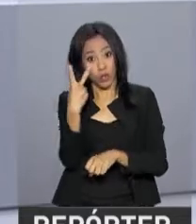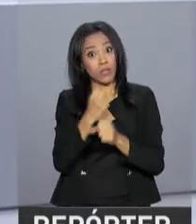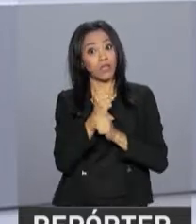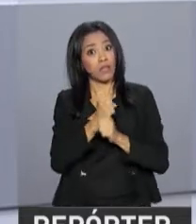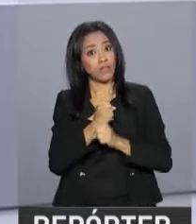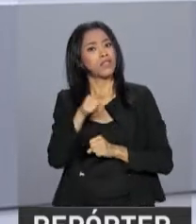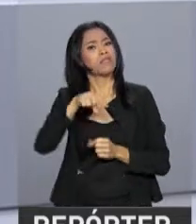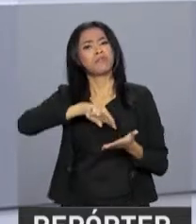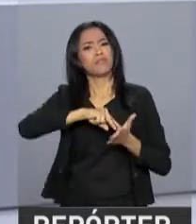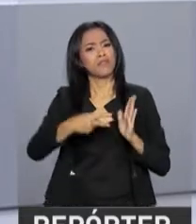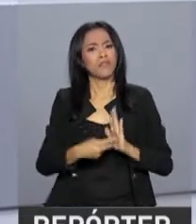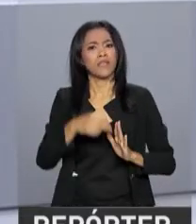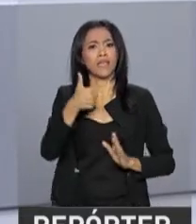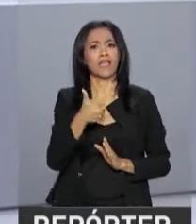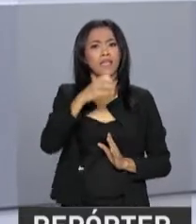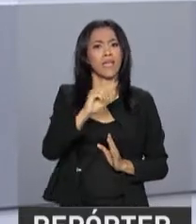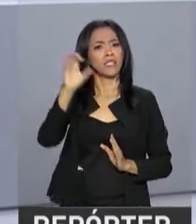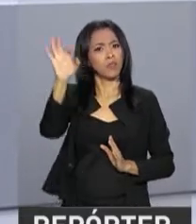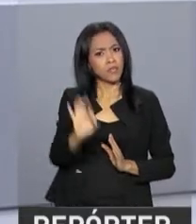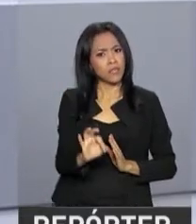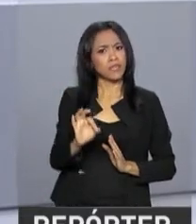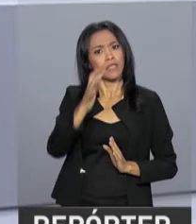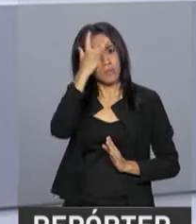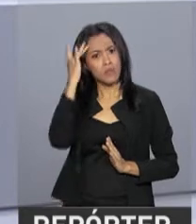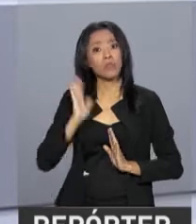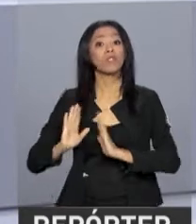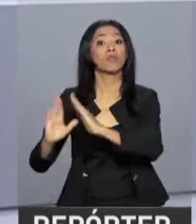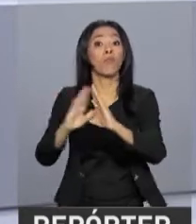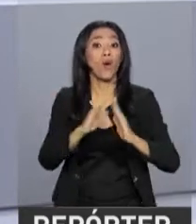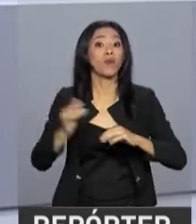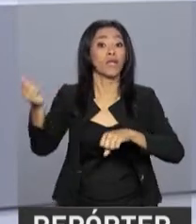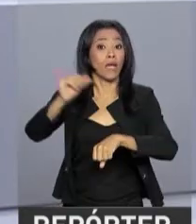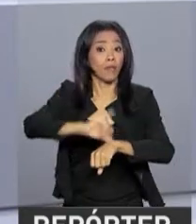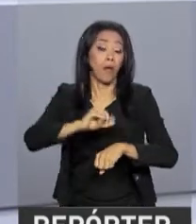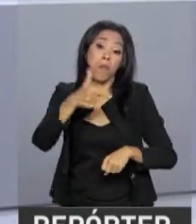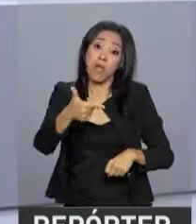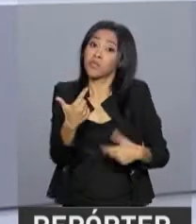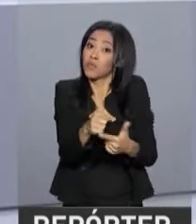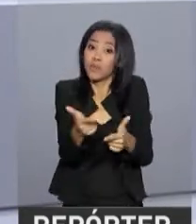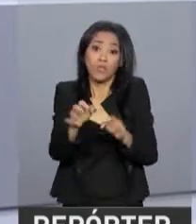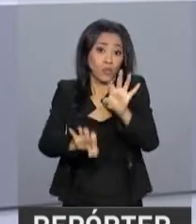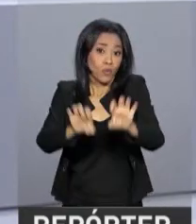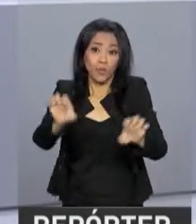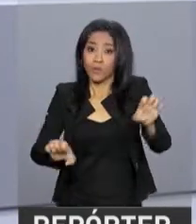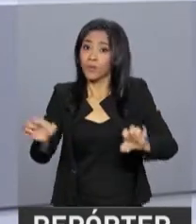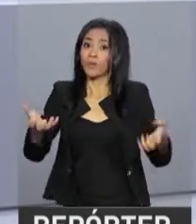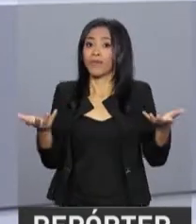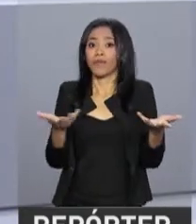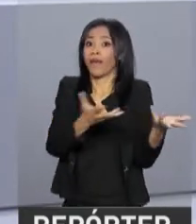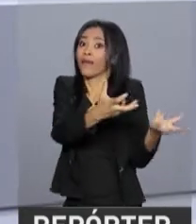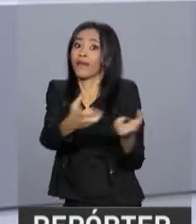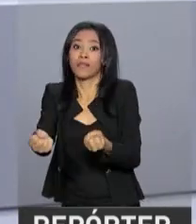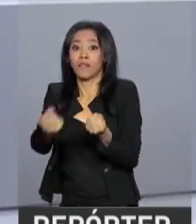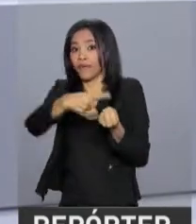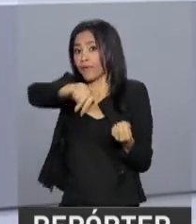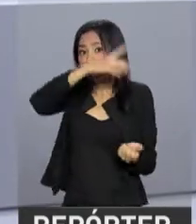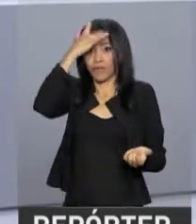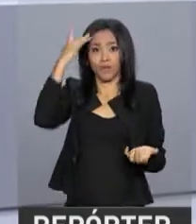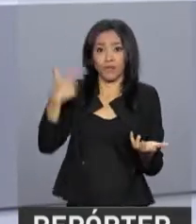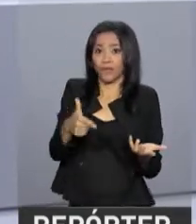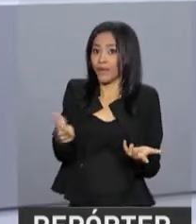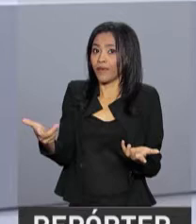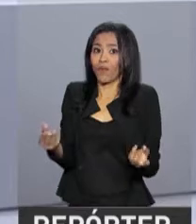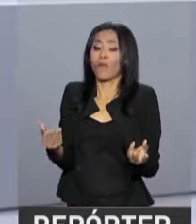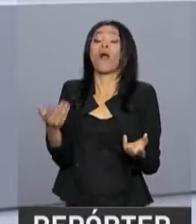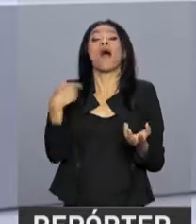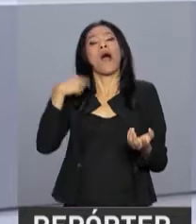a 10% da população da capital Boa Vista. Mas como a cidade não tem estrutura para receber essa quantidade de pessoas, o governo decidiu